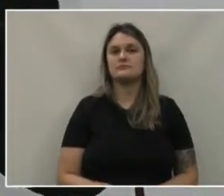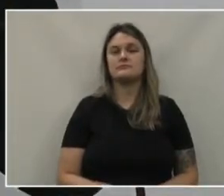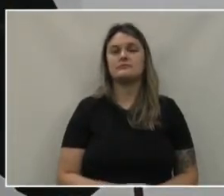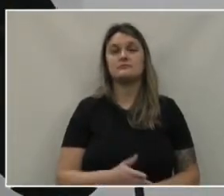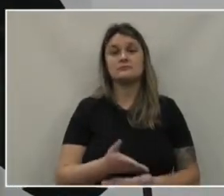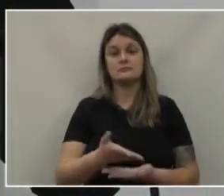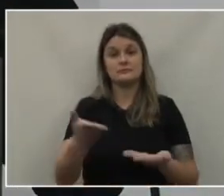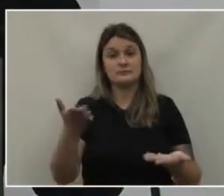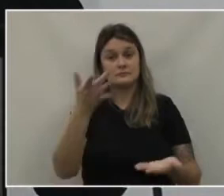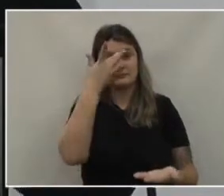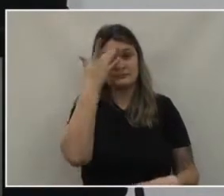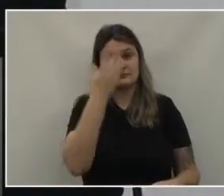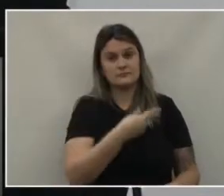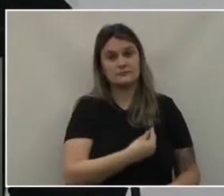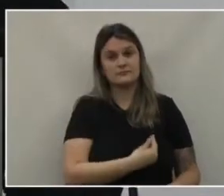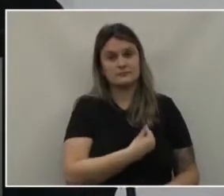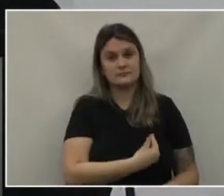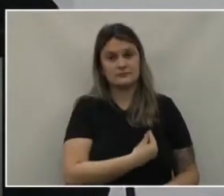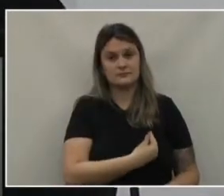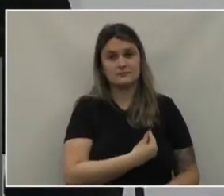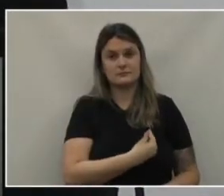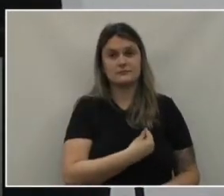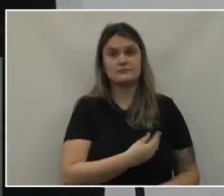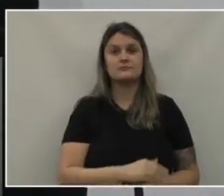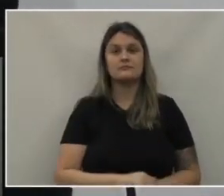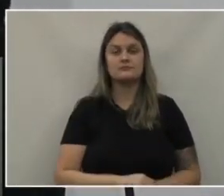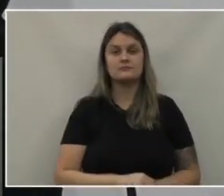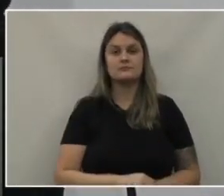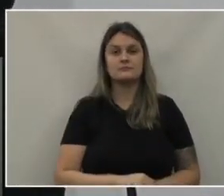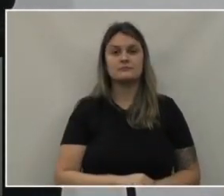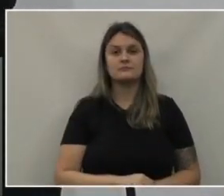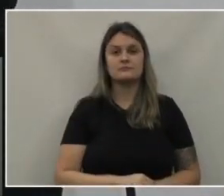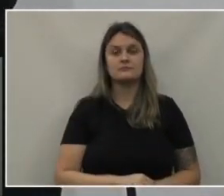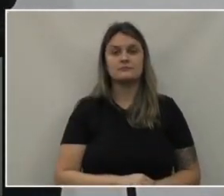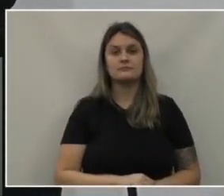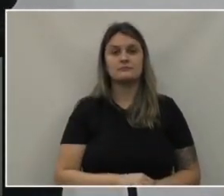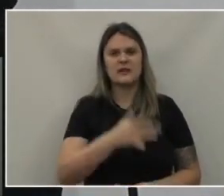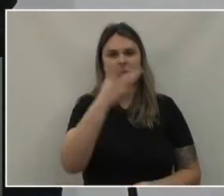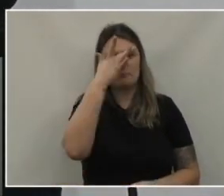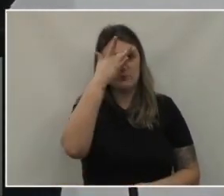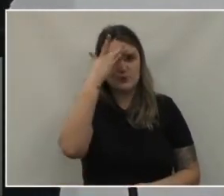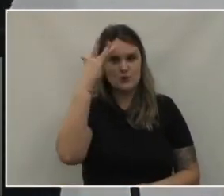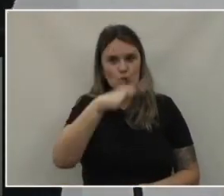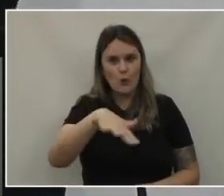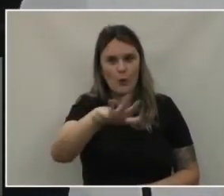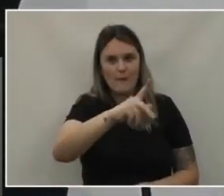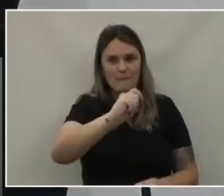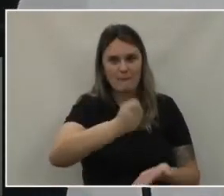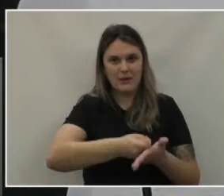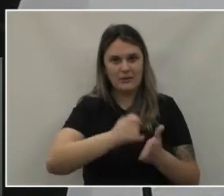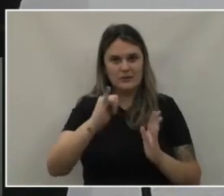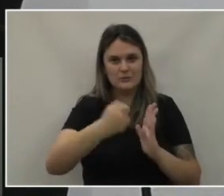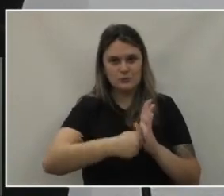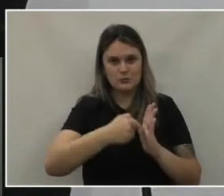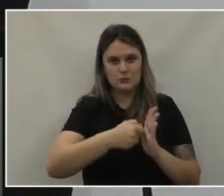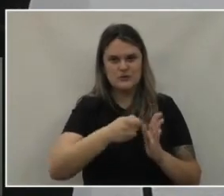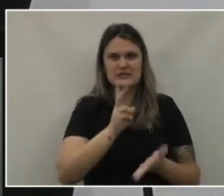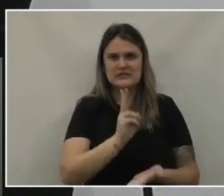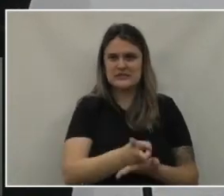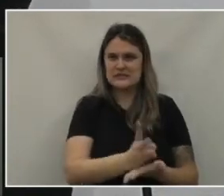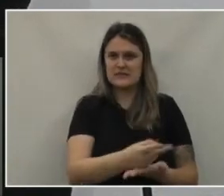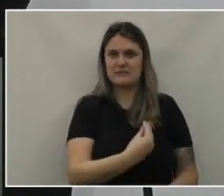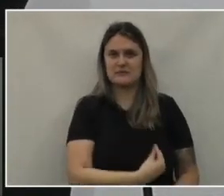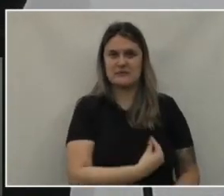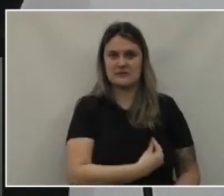Senhores munícipes aqui presentes, povo pagador de impostos, povo presente,